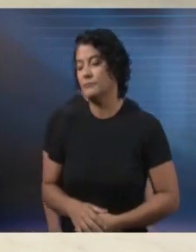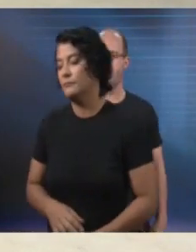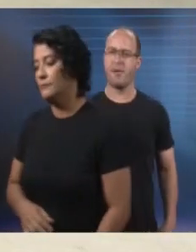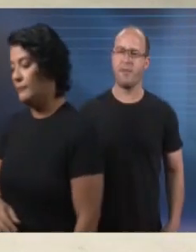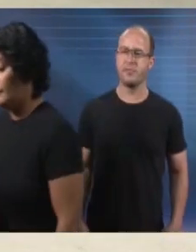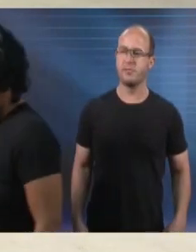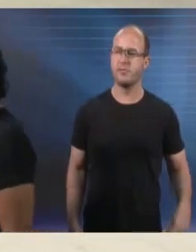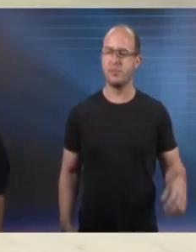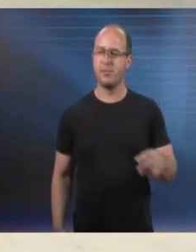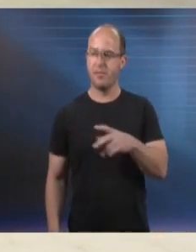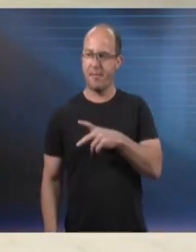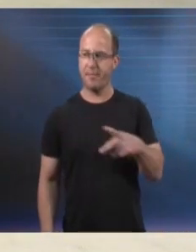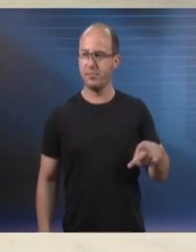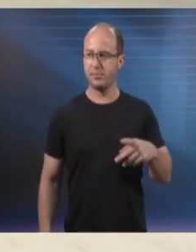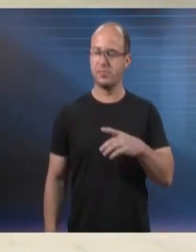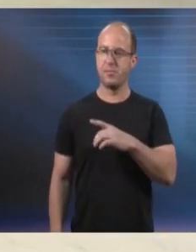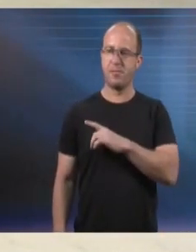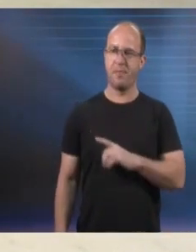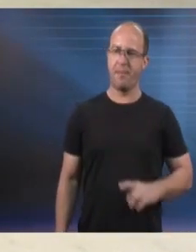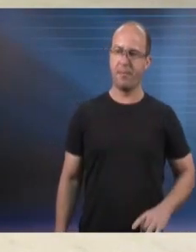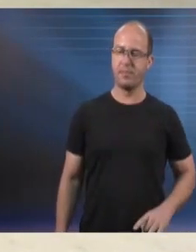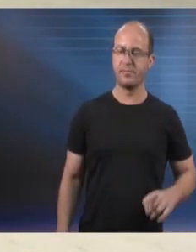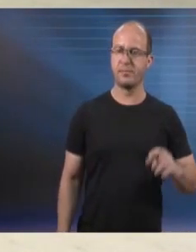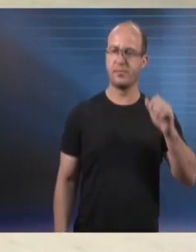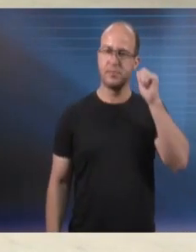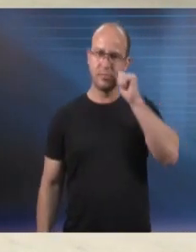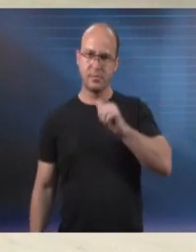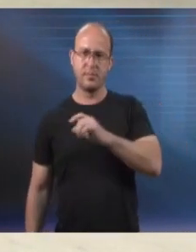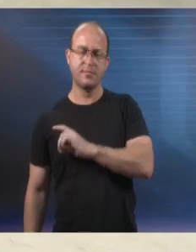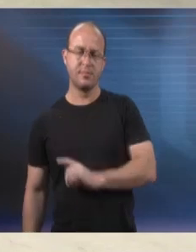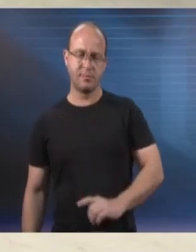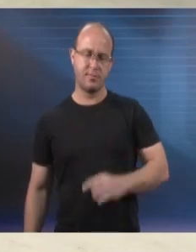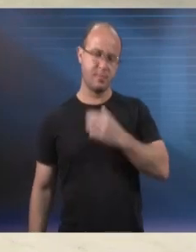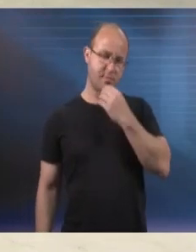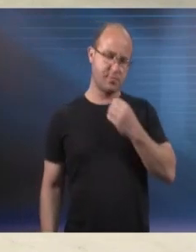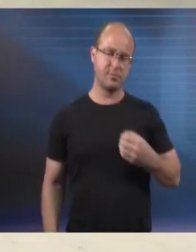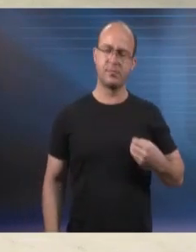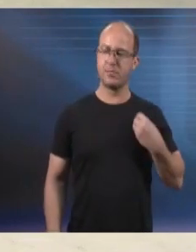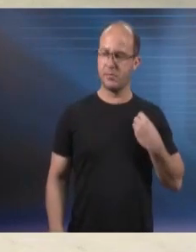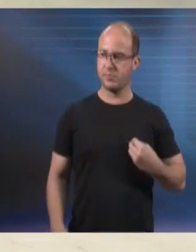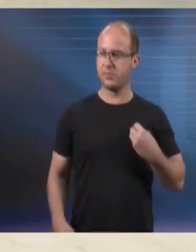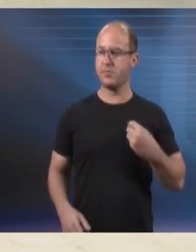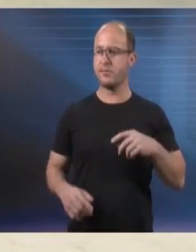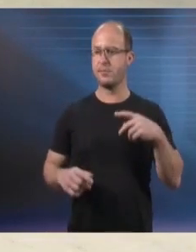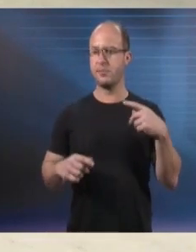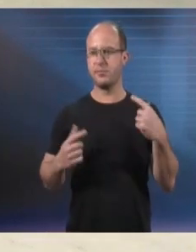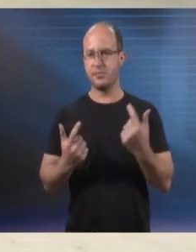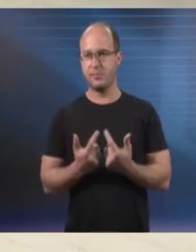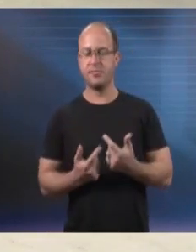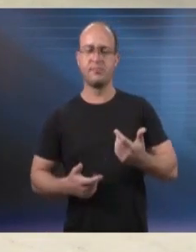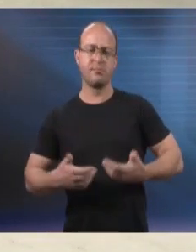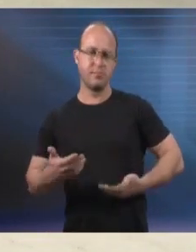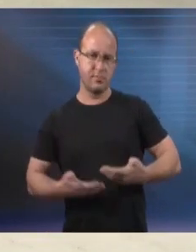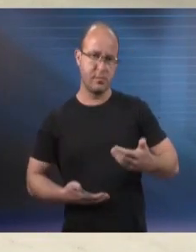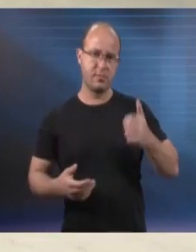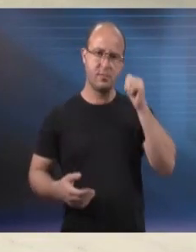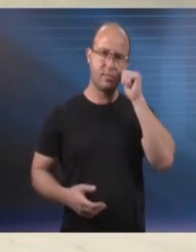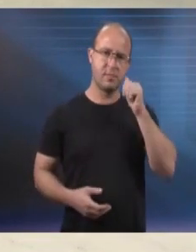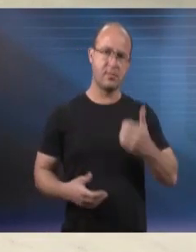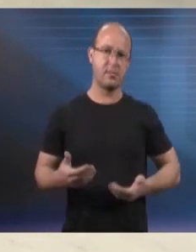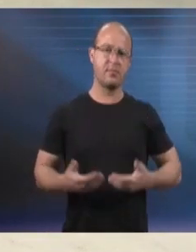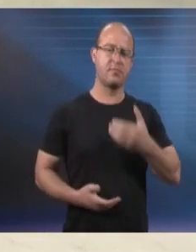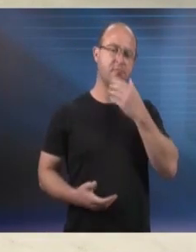presidente, colegas deputados, colegas deputadas, demais pessoas presentes a esta casa, servidores e servidoras, quem